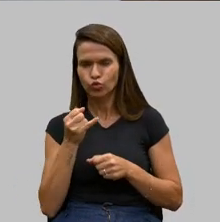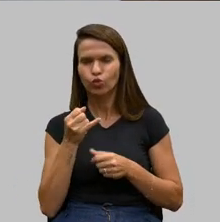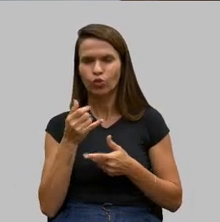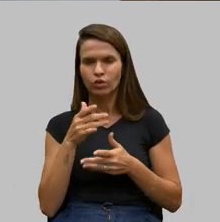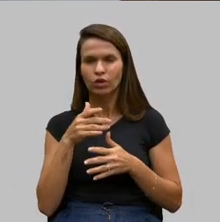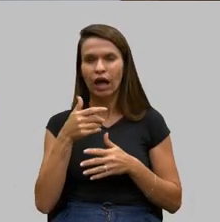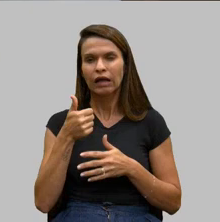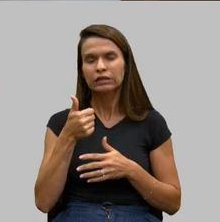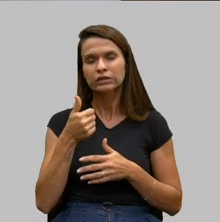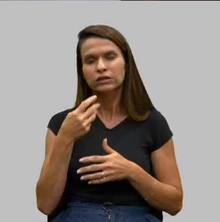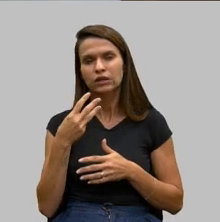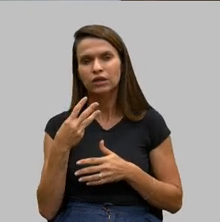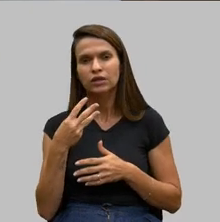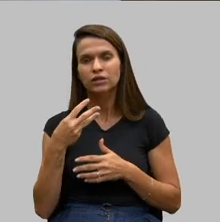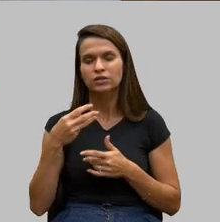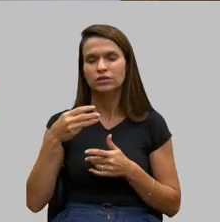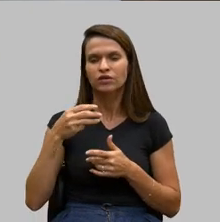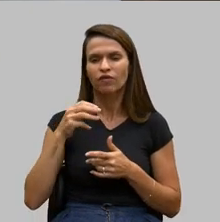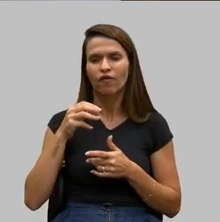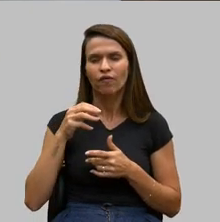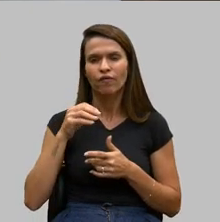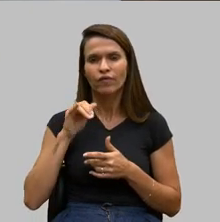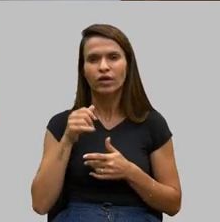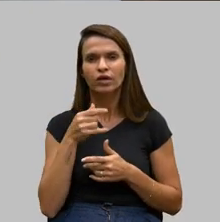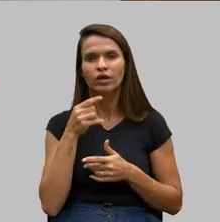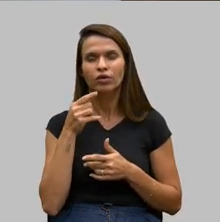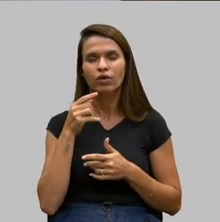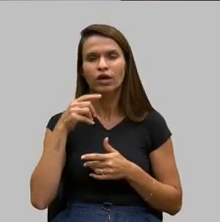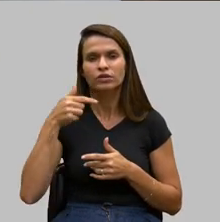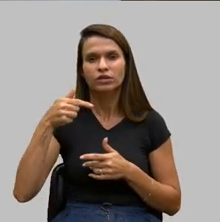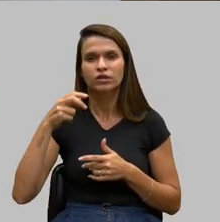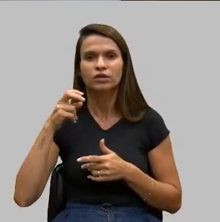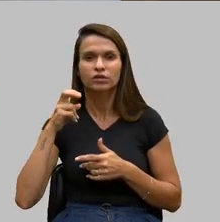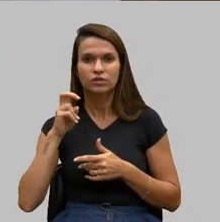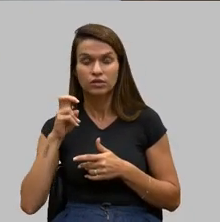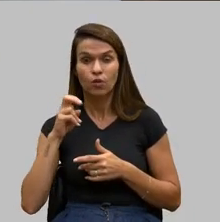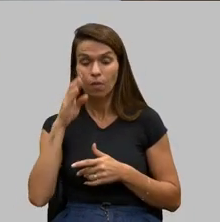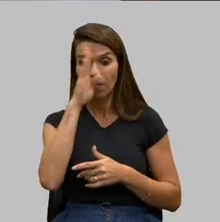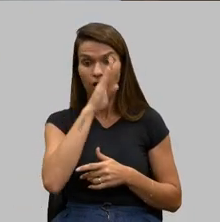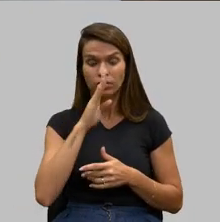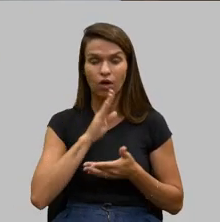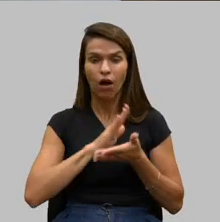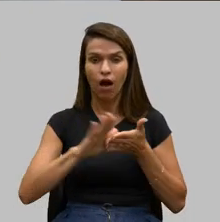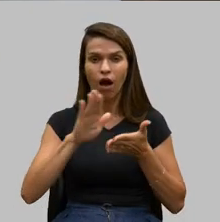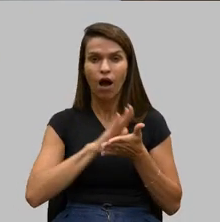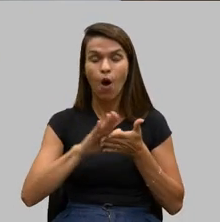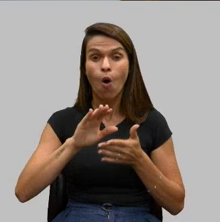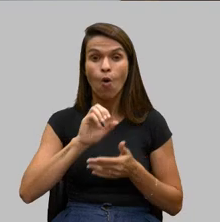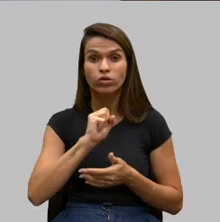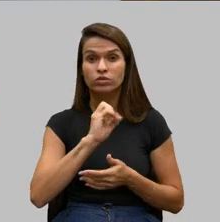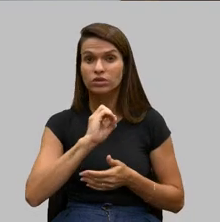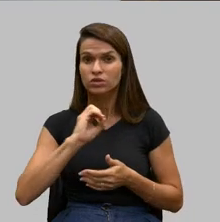o Brasil gastou 800 bilhões só de